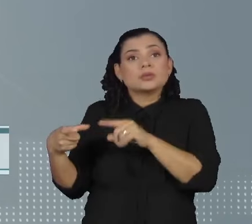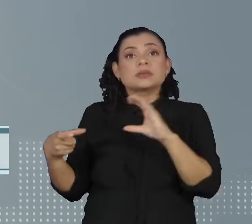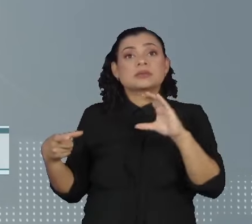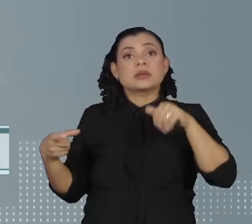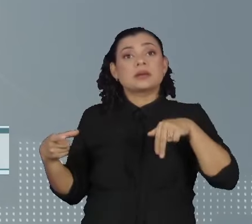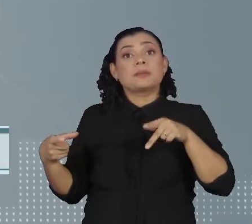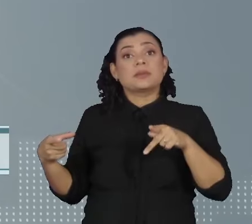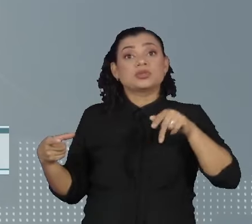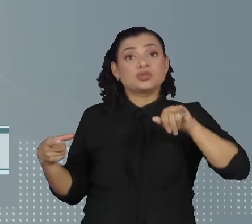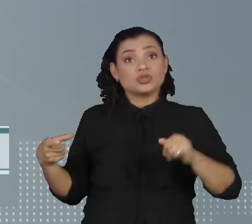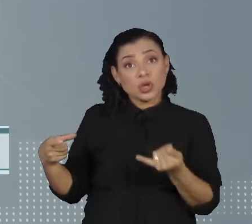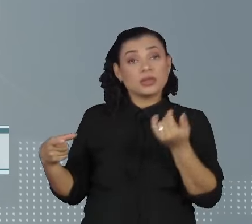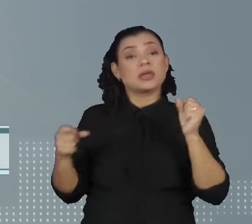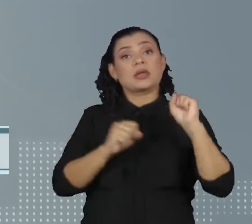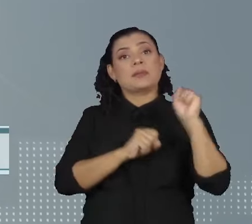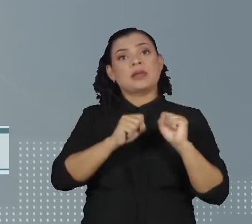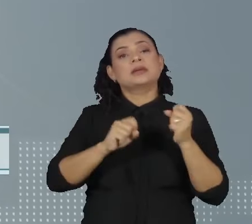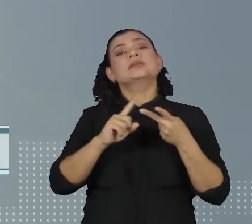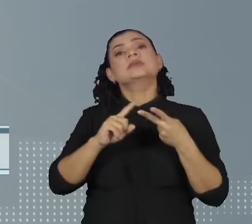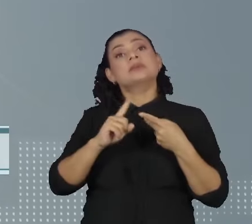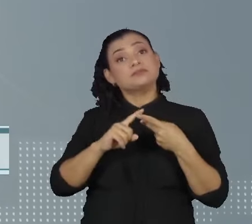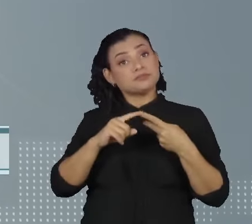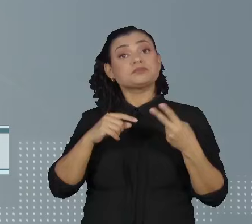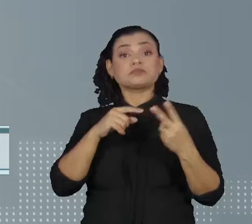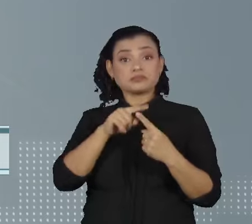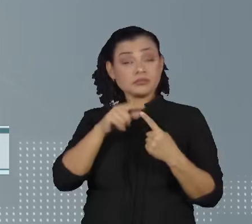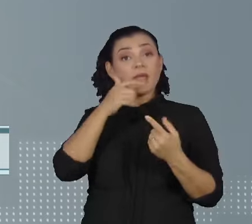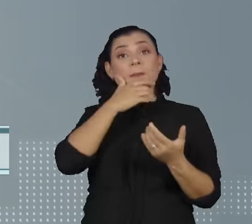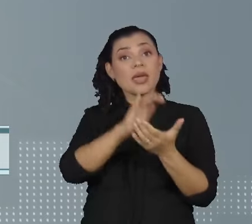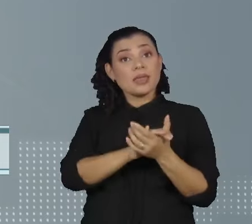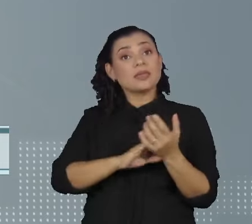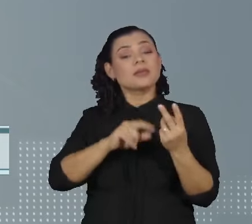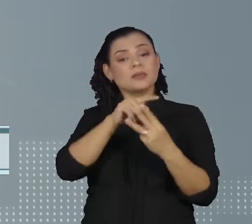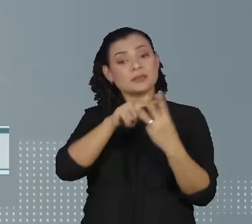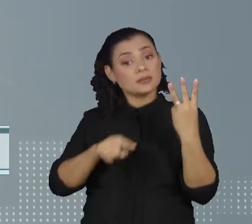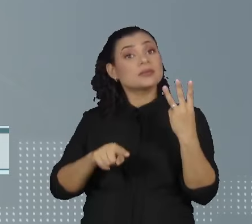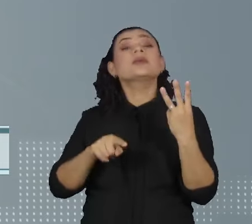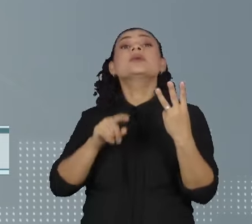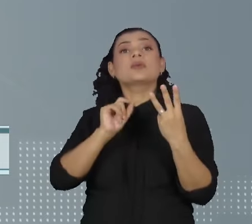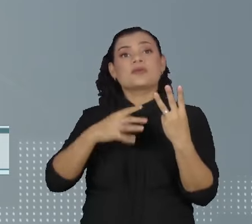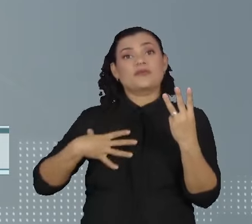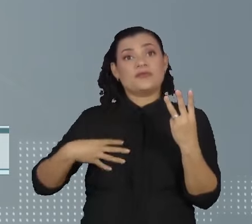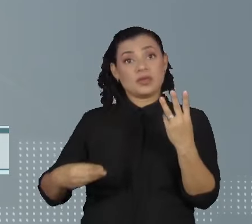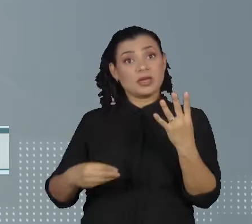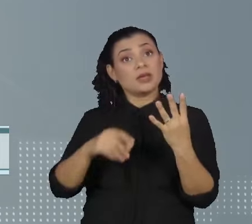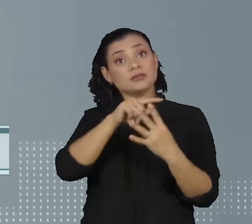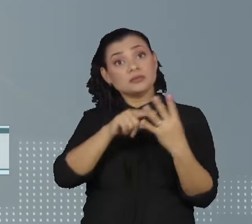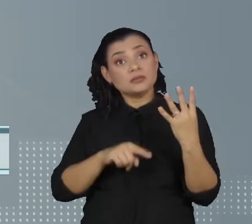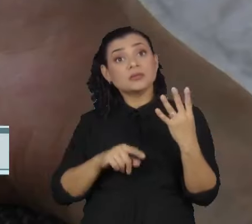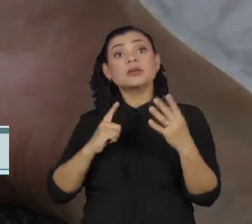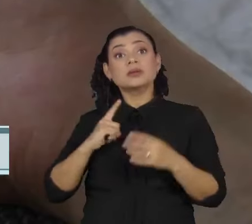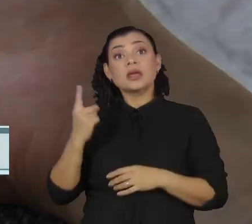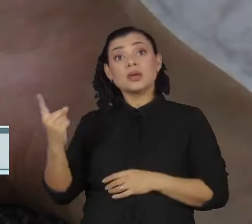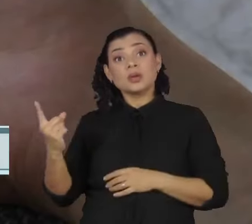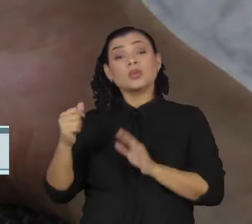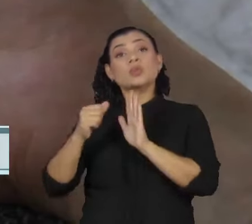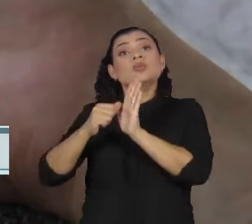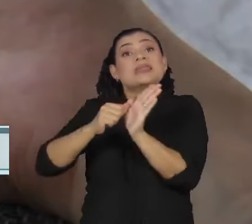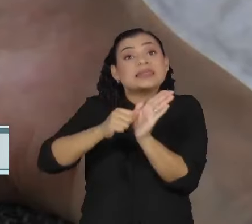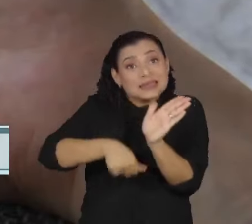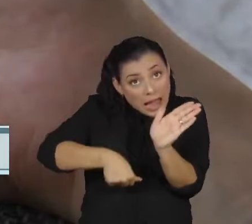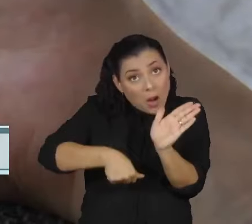da empresa. Ela, o marido e os 2 filhos são beneficiários, um deles com síndrome de Down. Com o